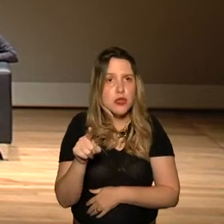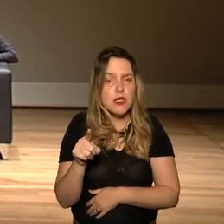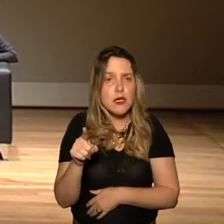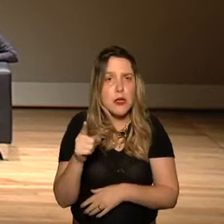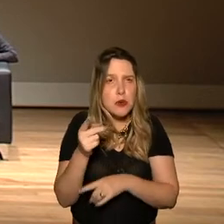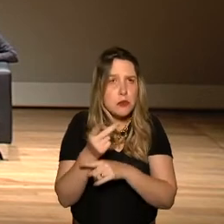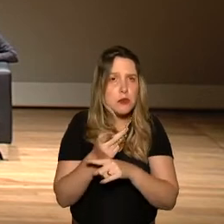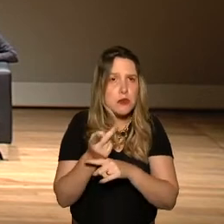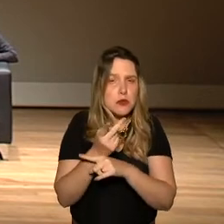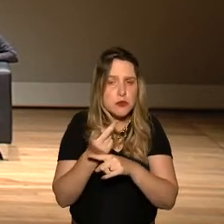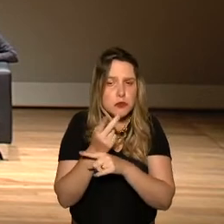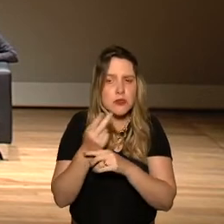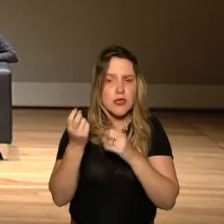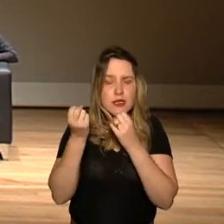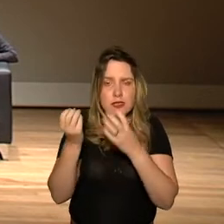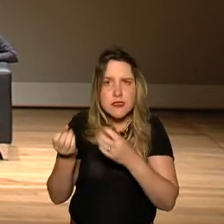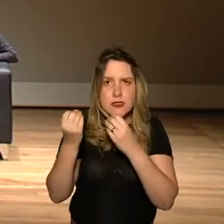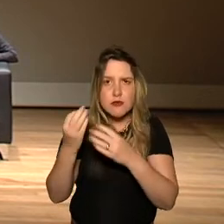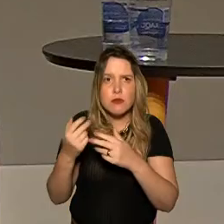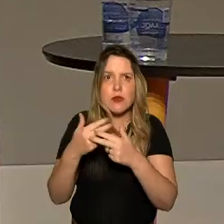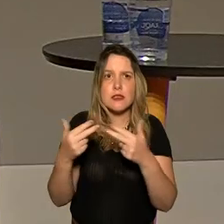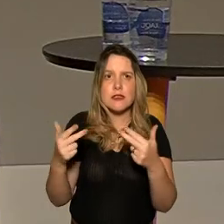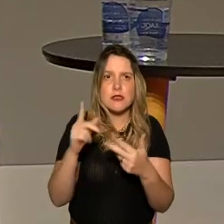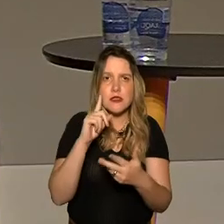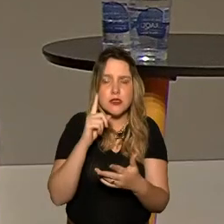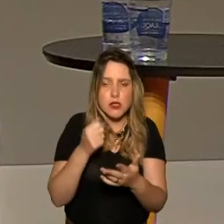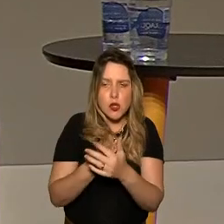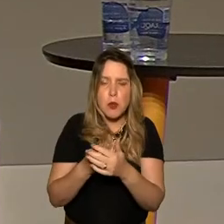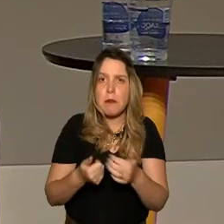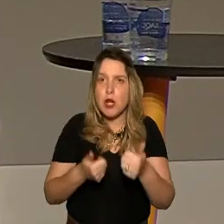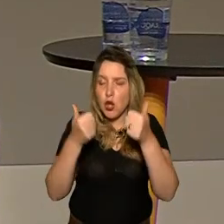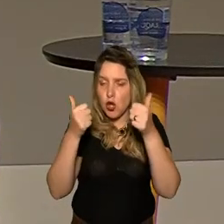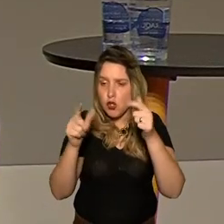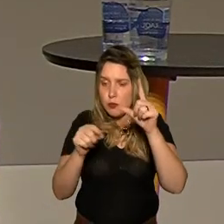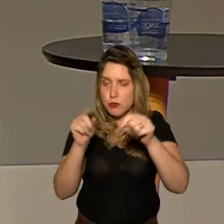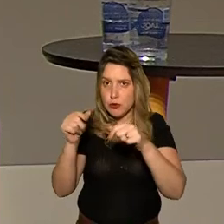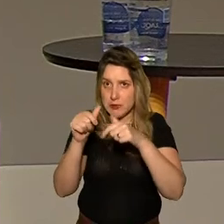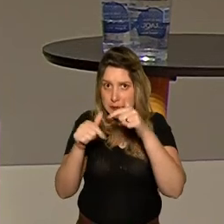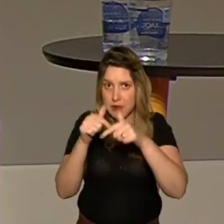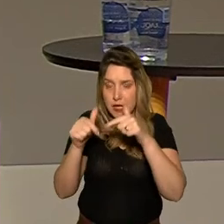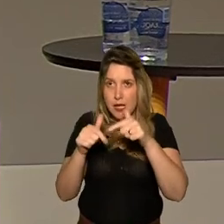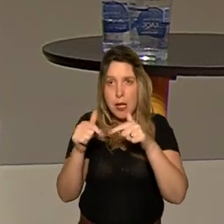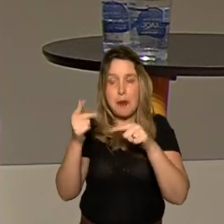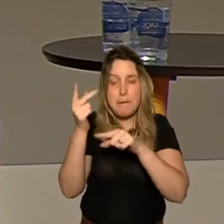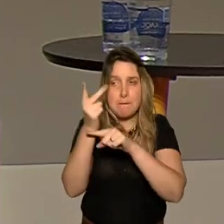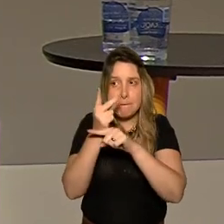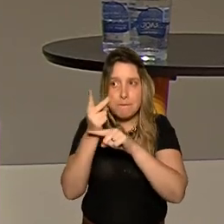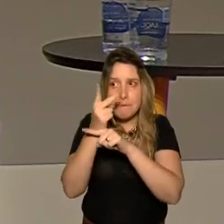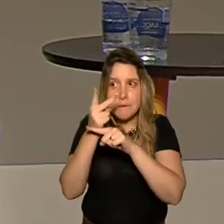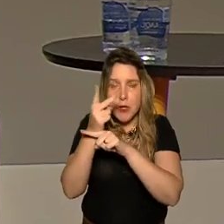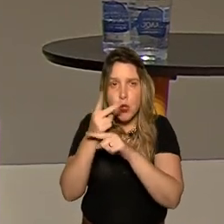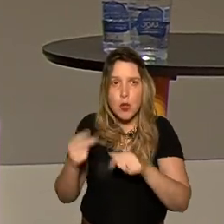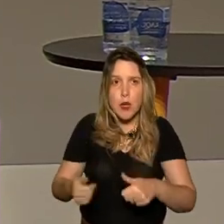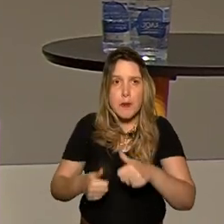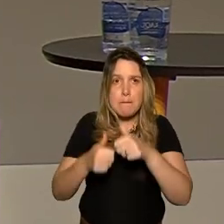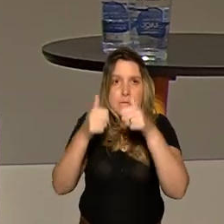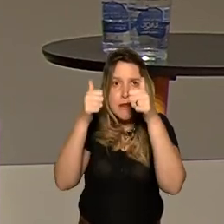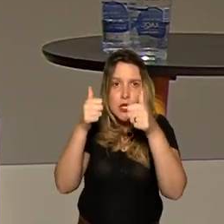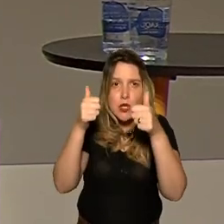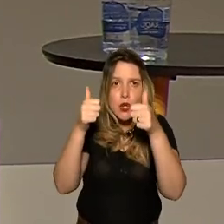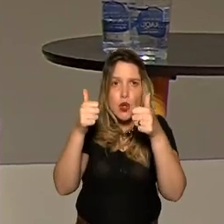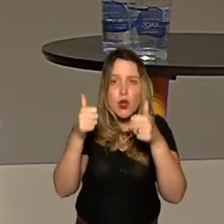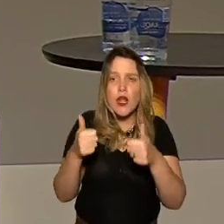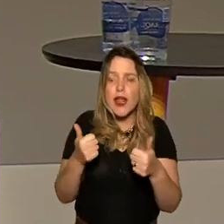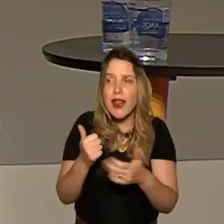conjugado as reivindicações por melhores condições de trabalho procurar circular em outros hábitos